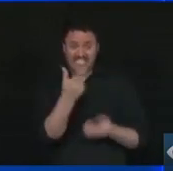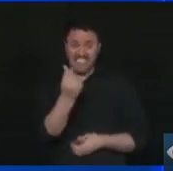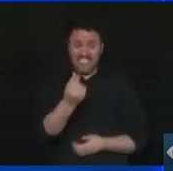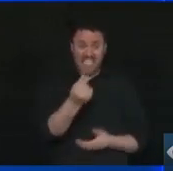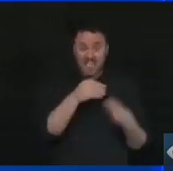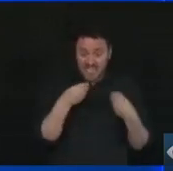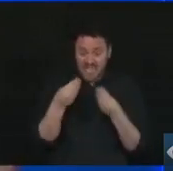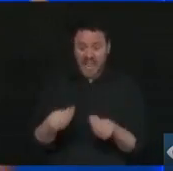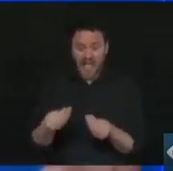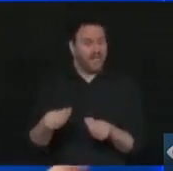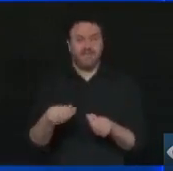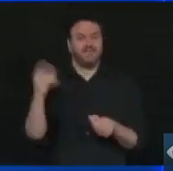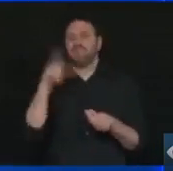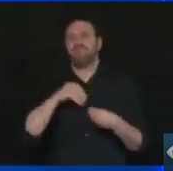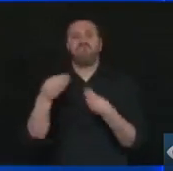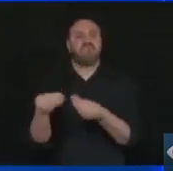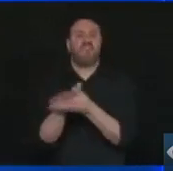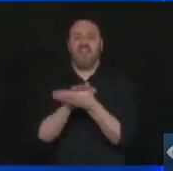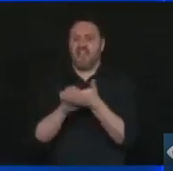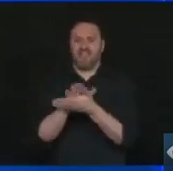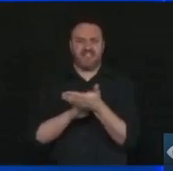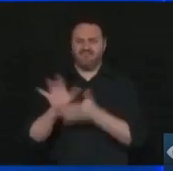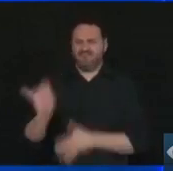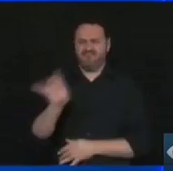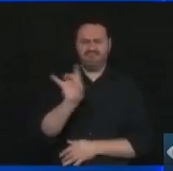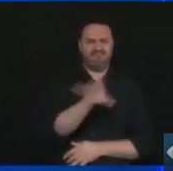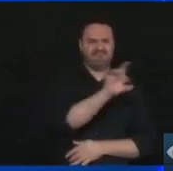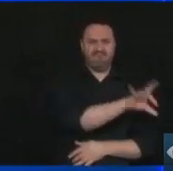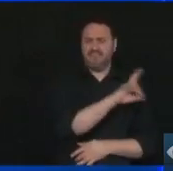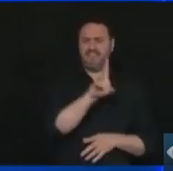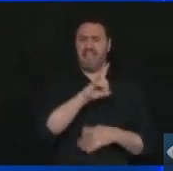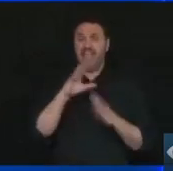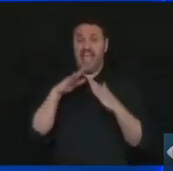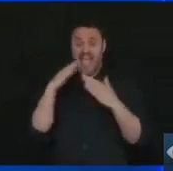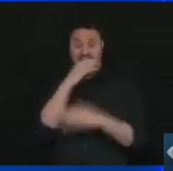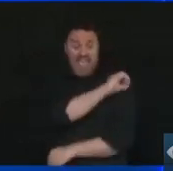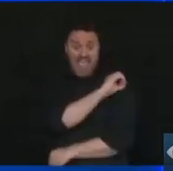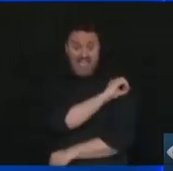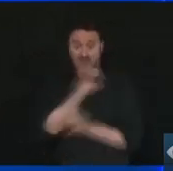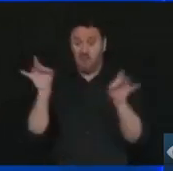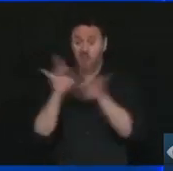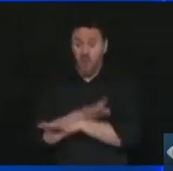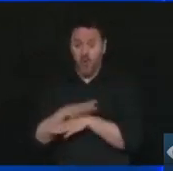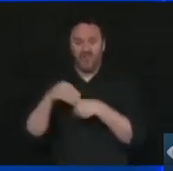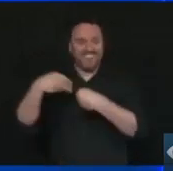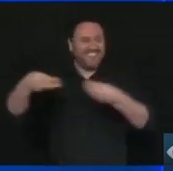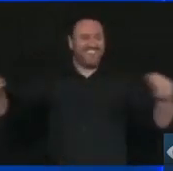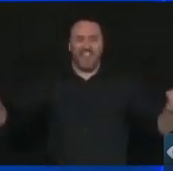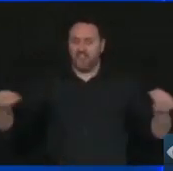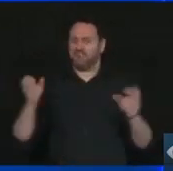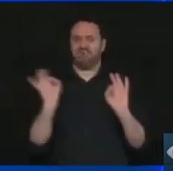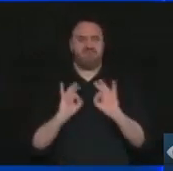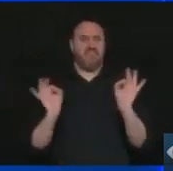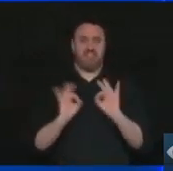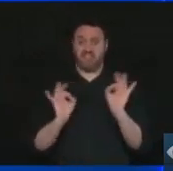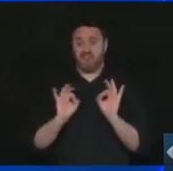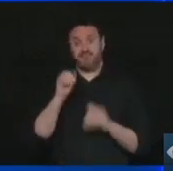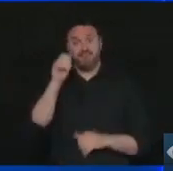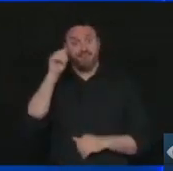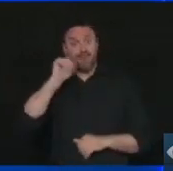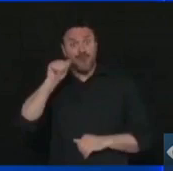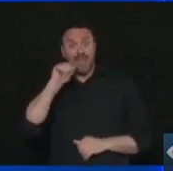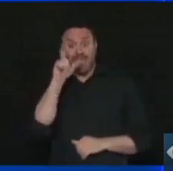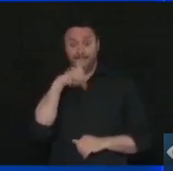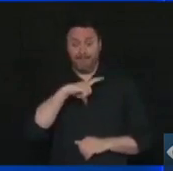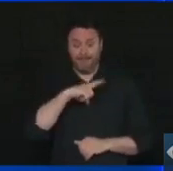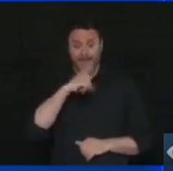na Moradas da Hípica, no Rubem Berta. Essas creches não foram entregues. Elas fariam muita diferença para as mulheres que são mães ou para